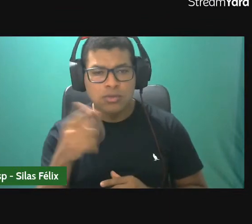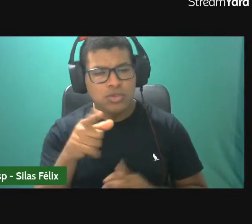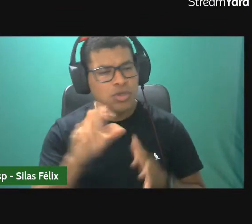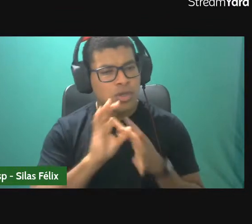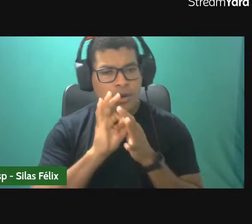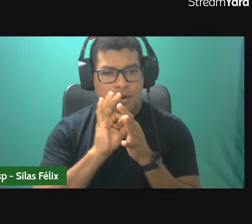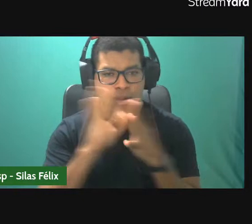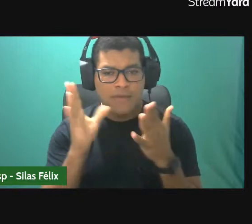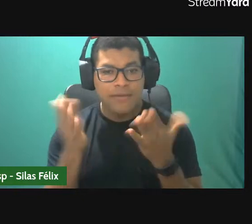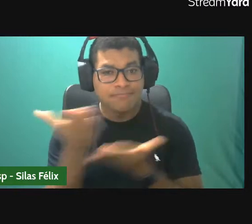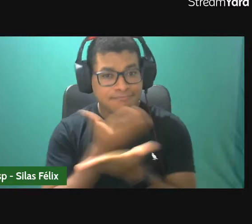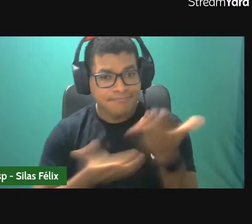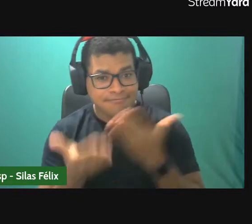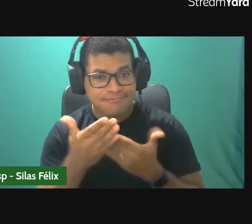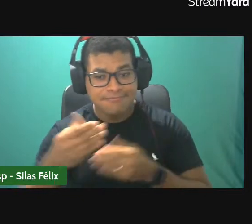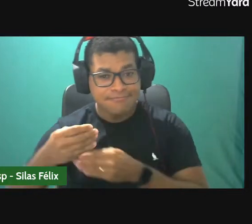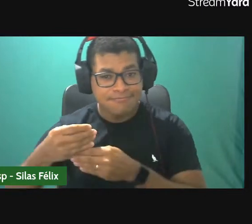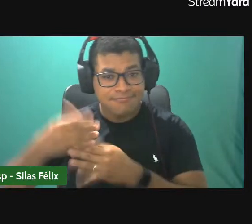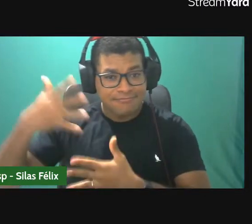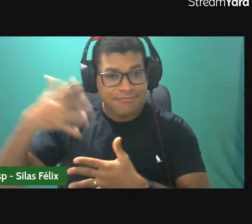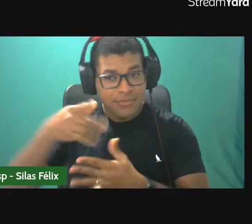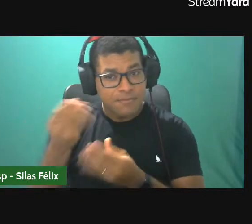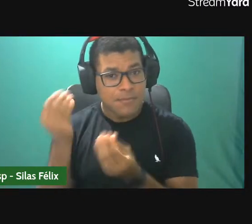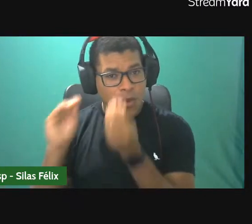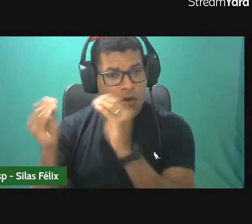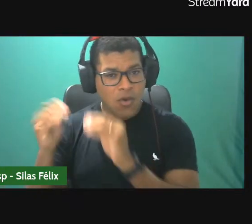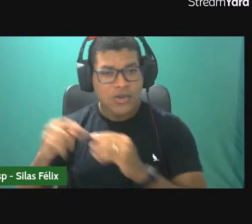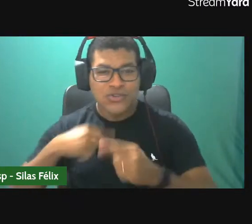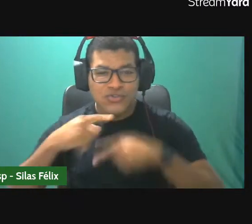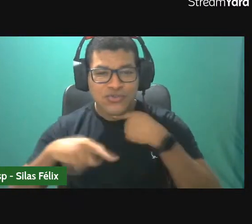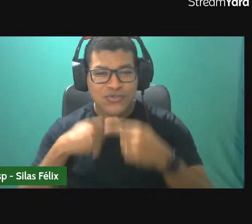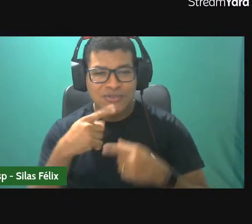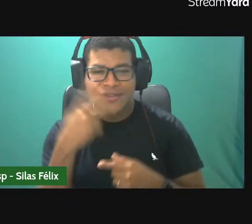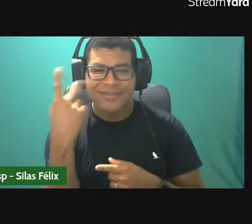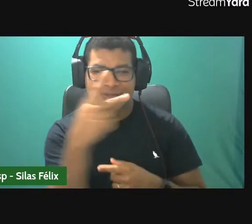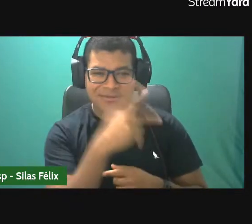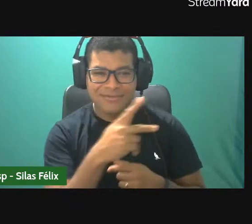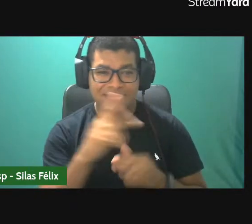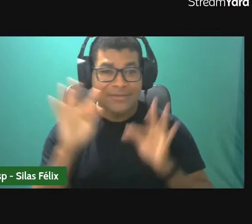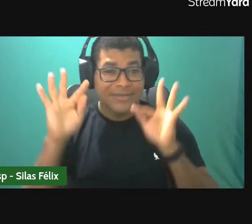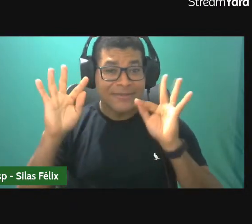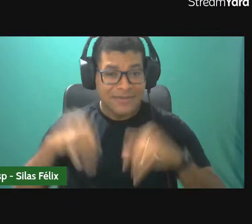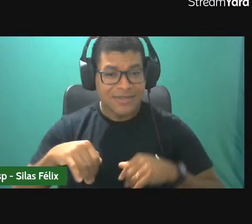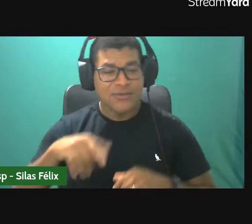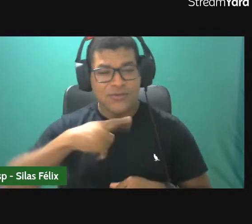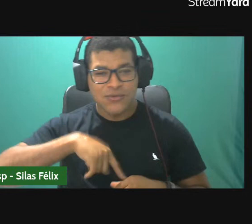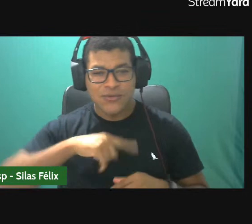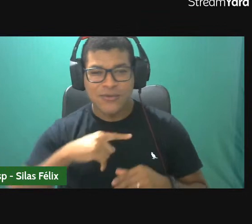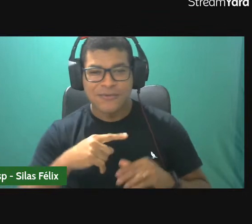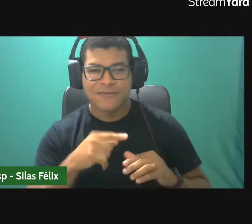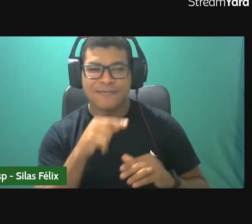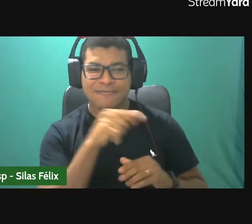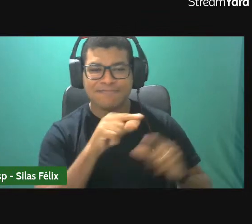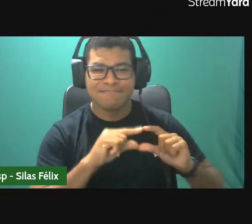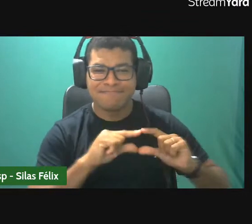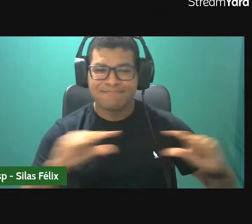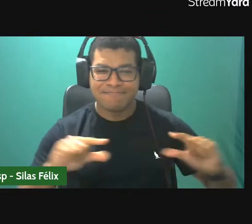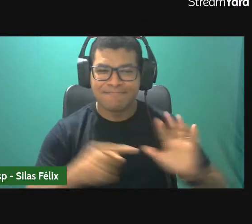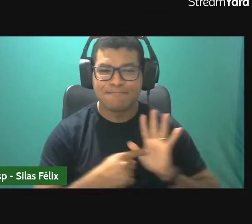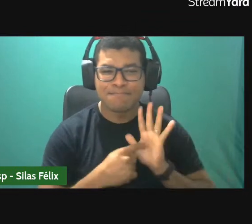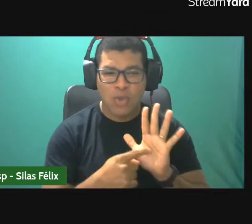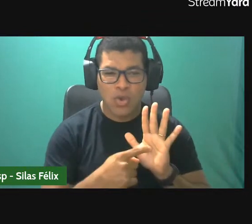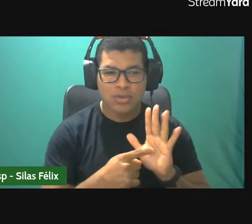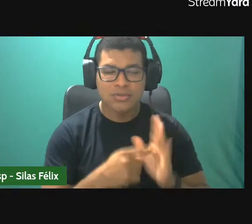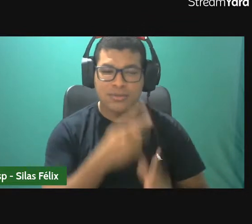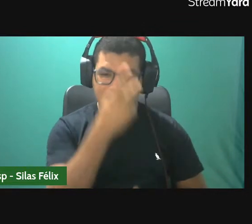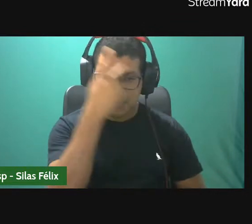interagir, mandem aí no chat, que ao final a gente vai repassar para os dados, ok? Então,